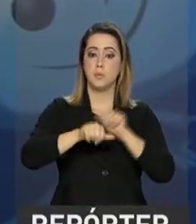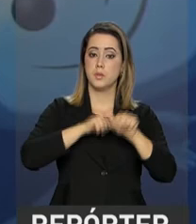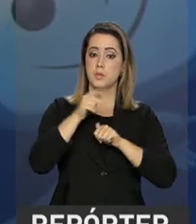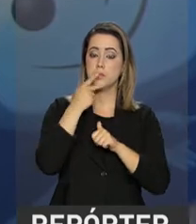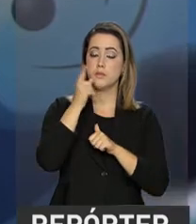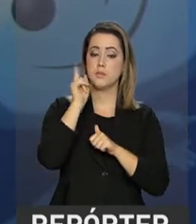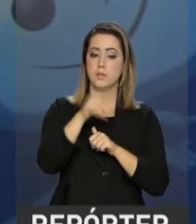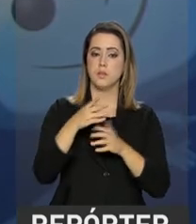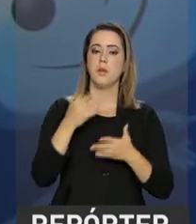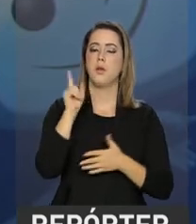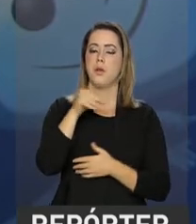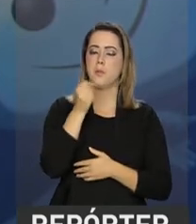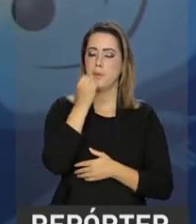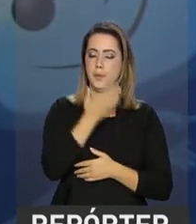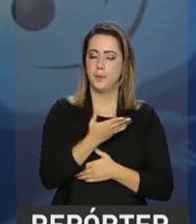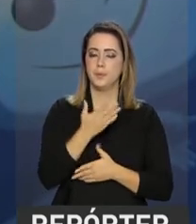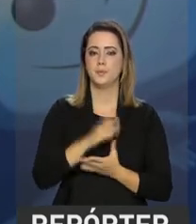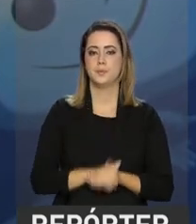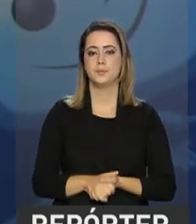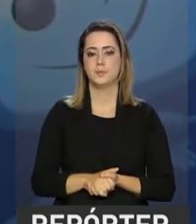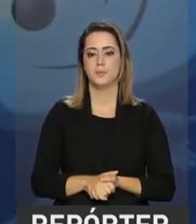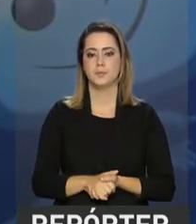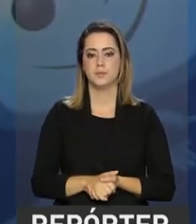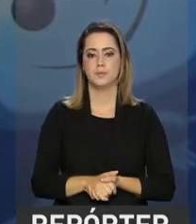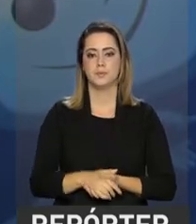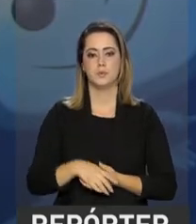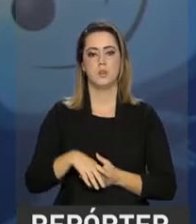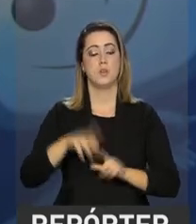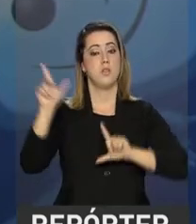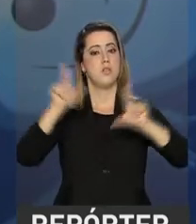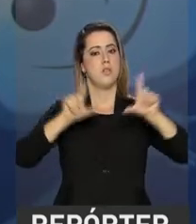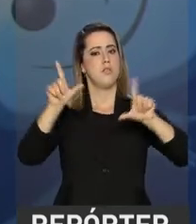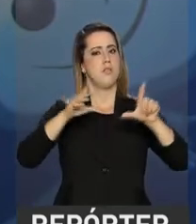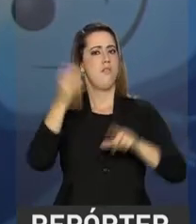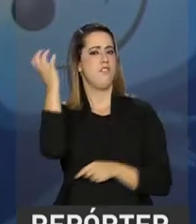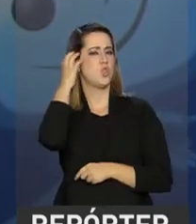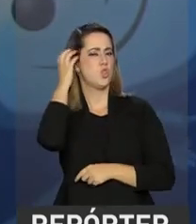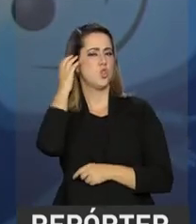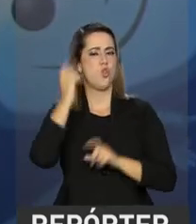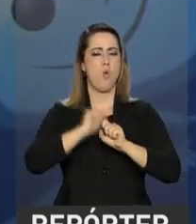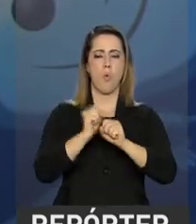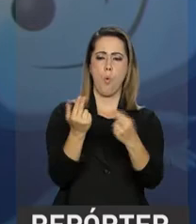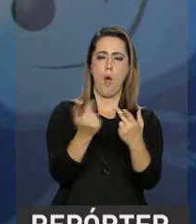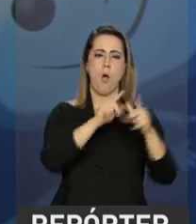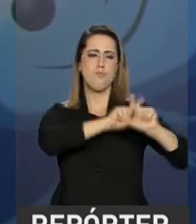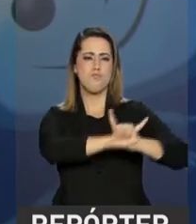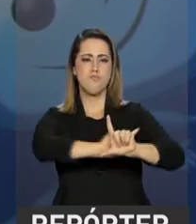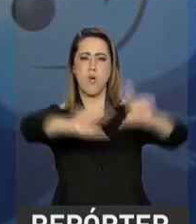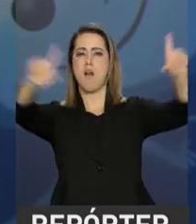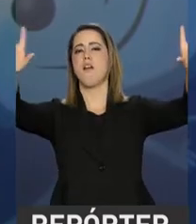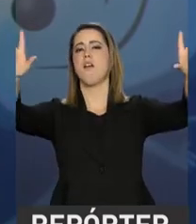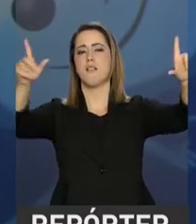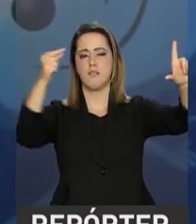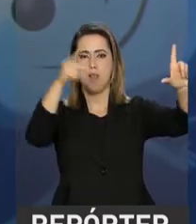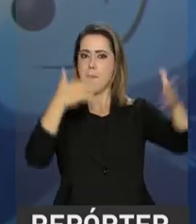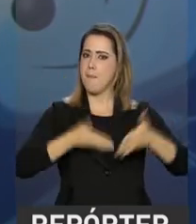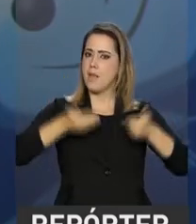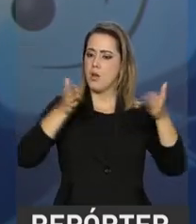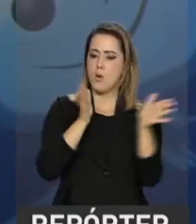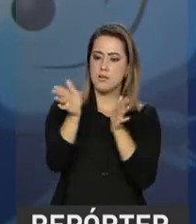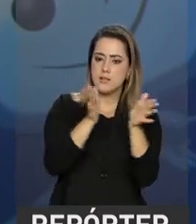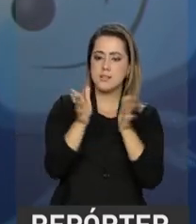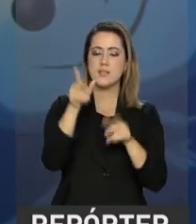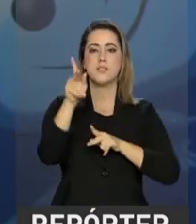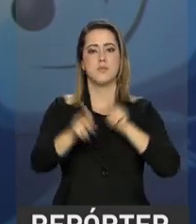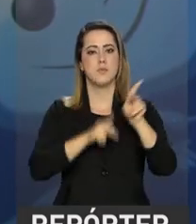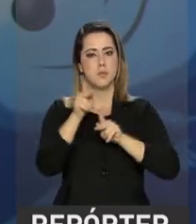que só têm a beneficiar os telespectadores. Som e imagem de cinema, ele é muito mais interativo, é mais acessível para a